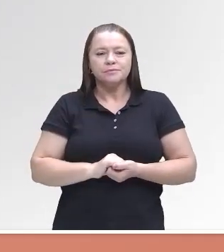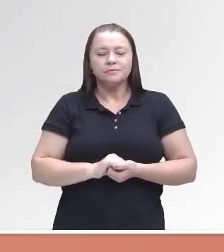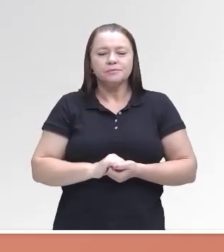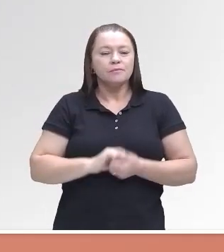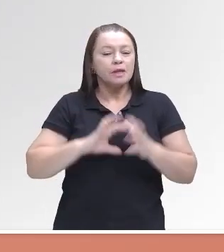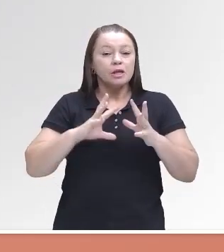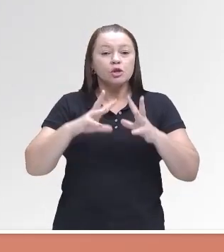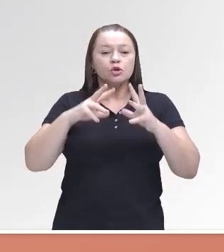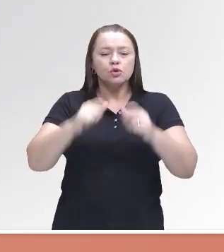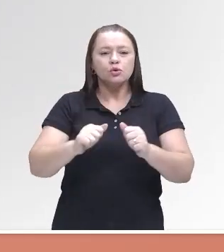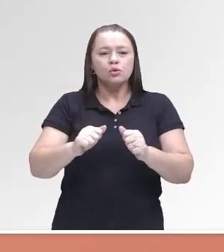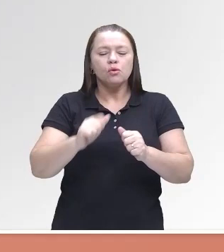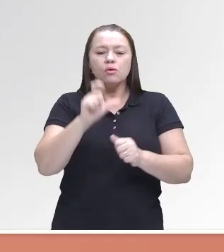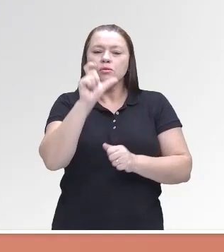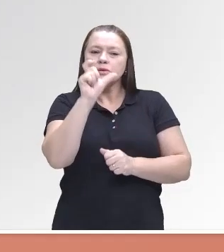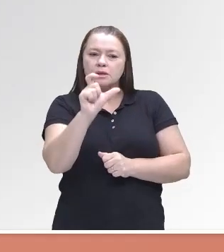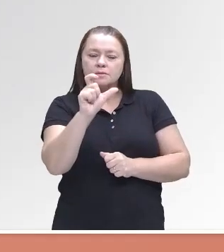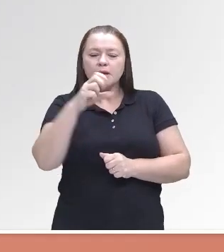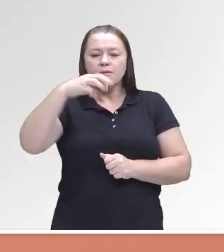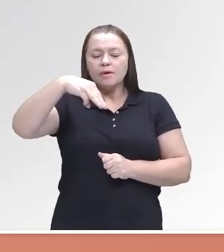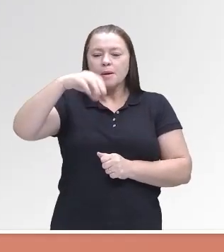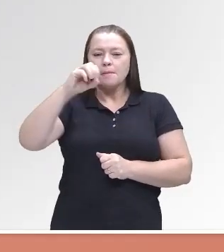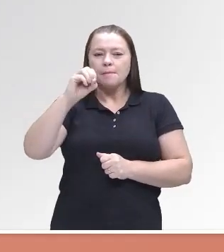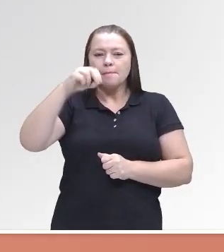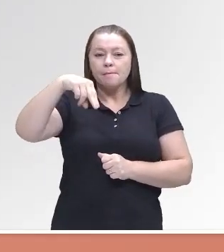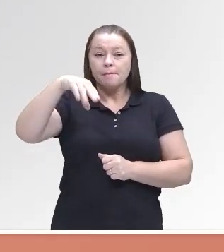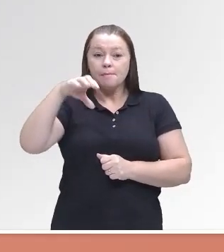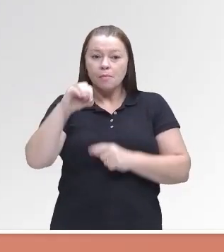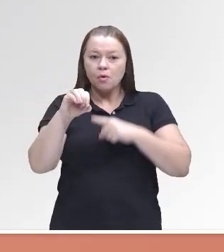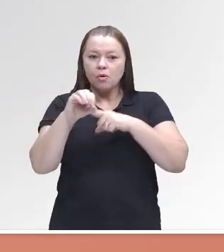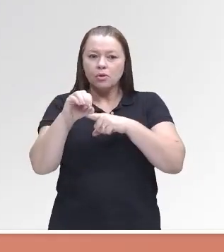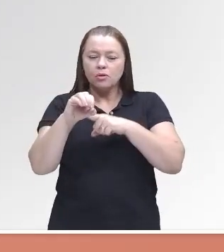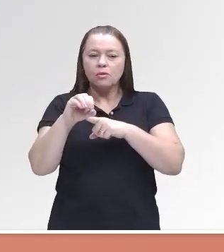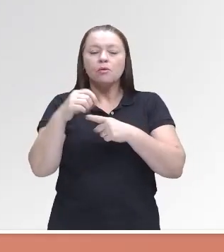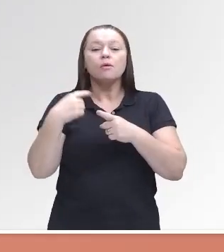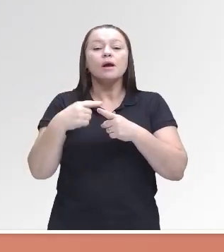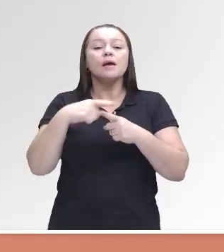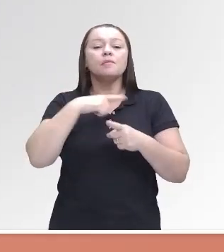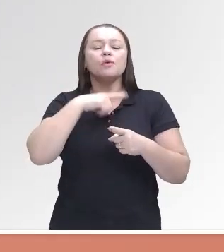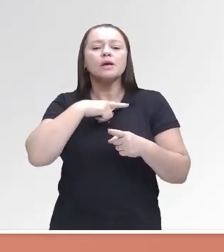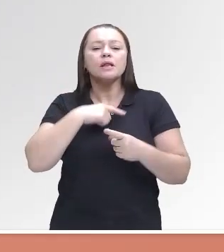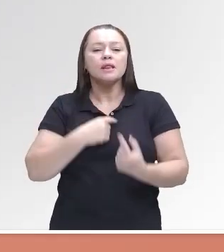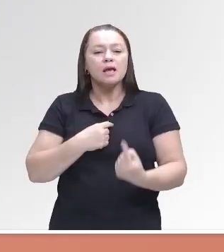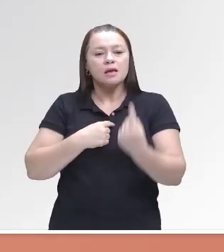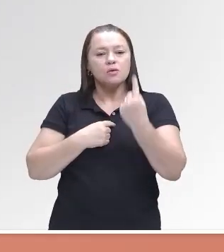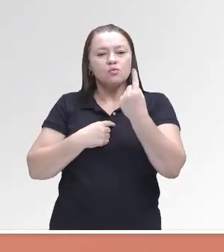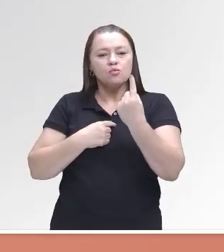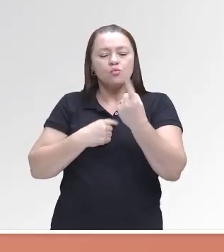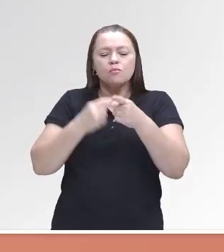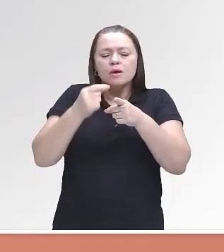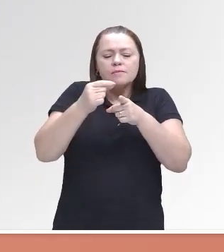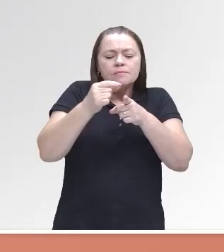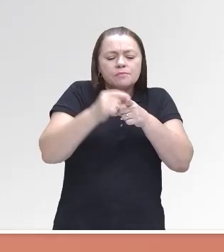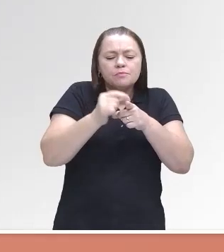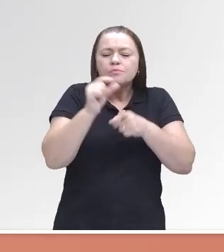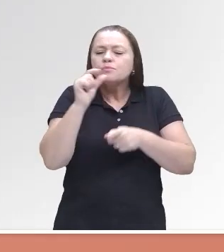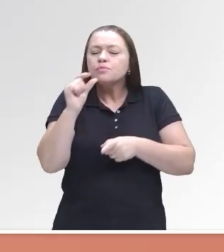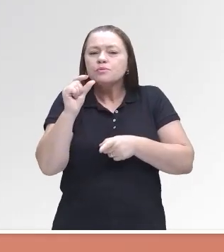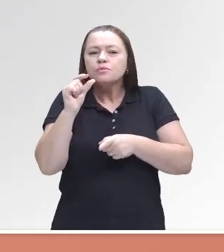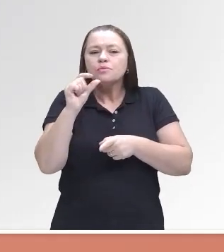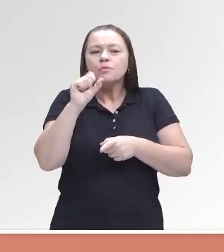Repetindo, as palavras chamadas monossílabas são as palavras que apresentam